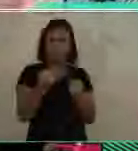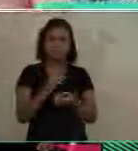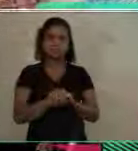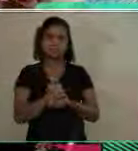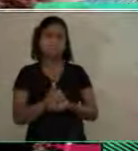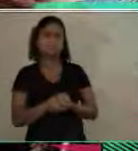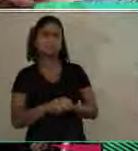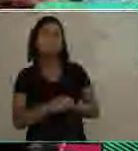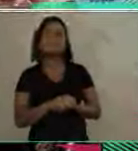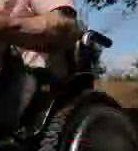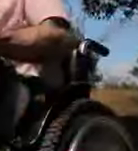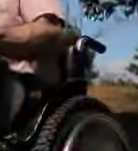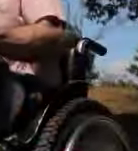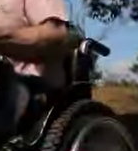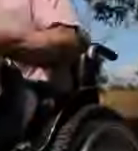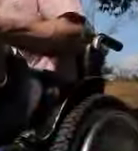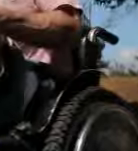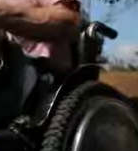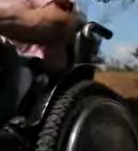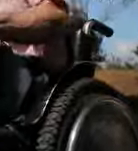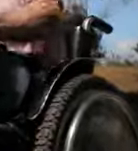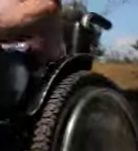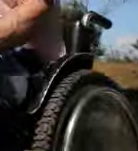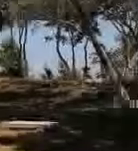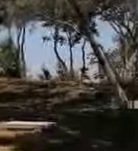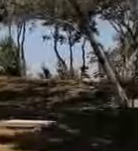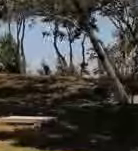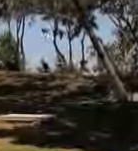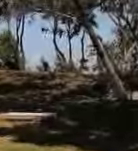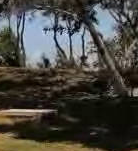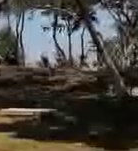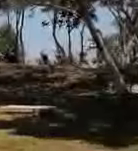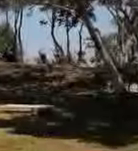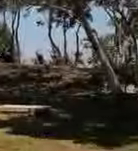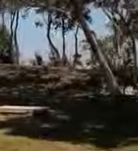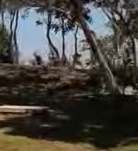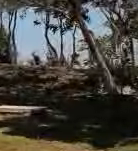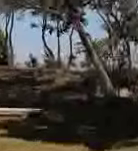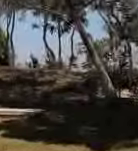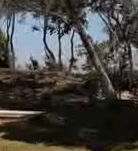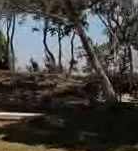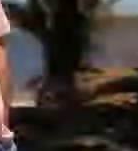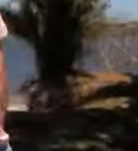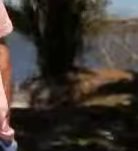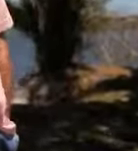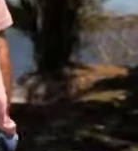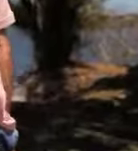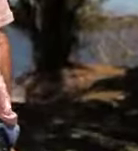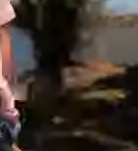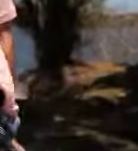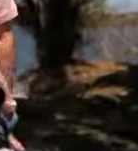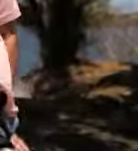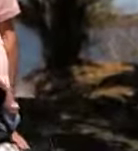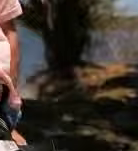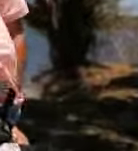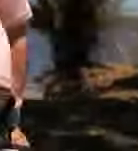Homem coloca cinto de segurança pelas pernas de Zé. Totem com silhueta de homens escalando onde se lê Lagoa Grande.